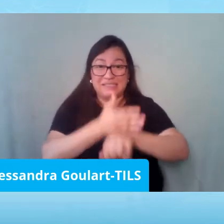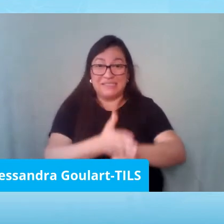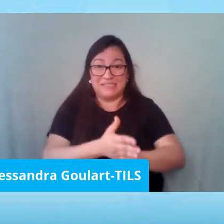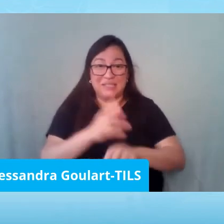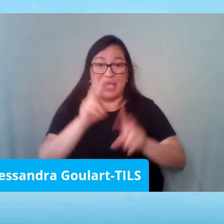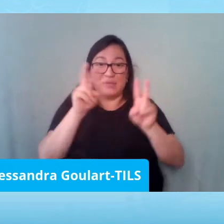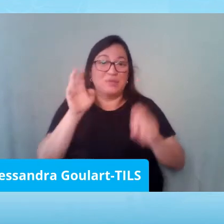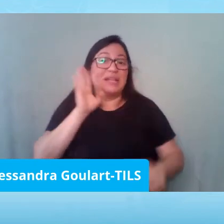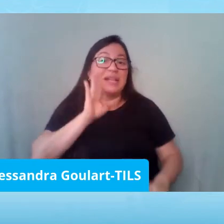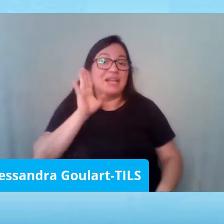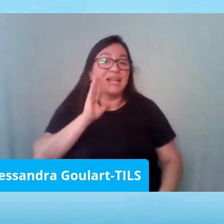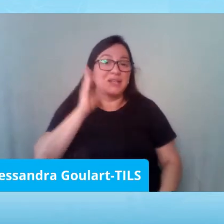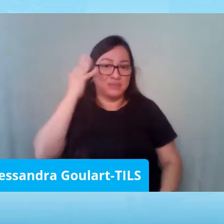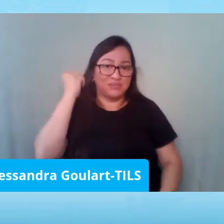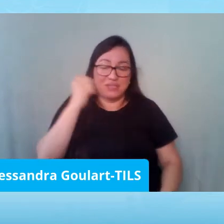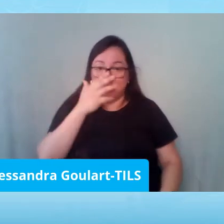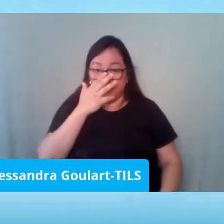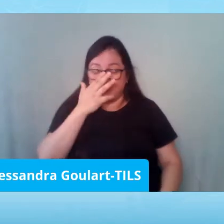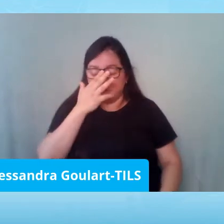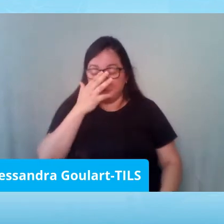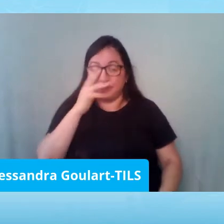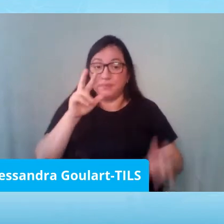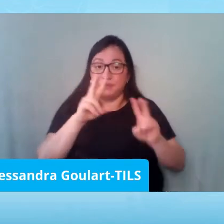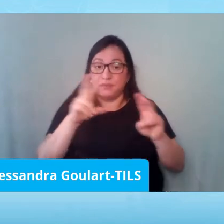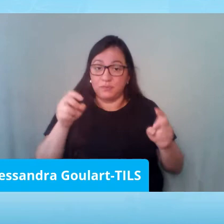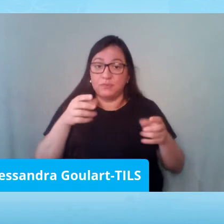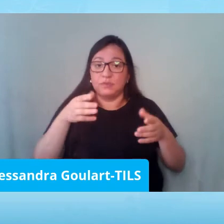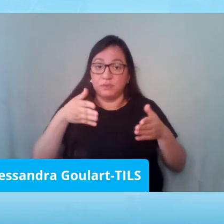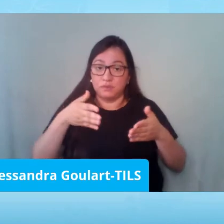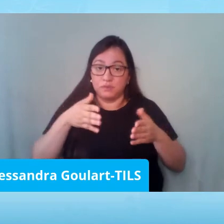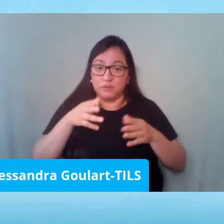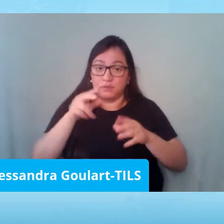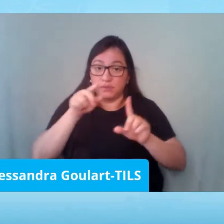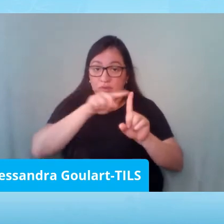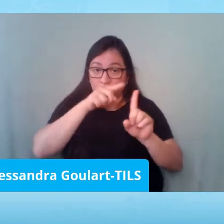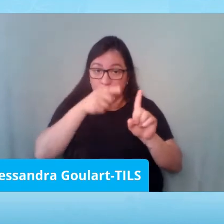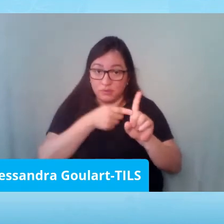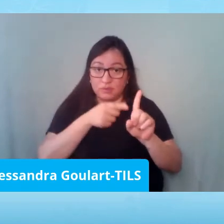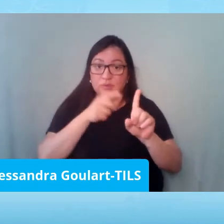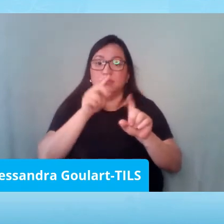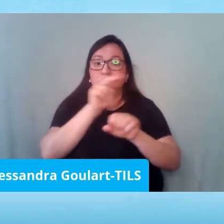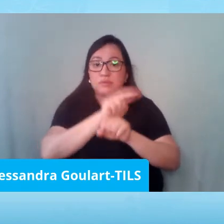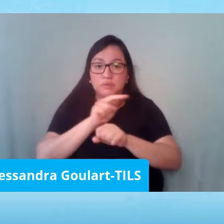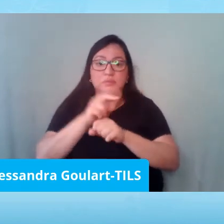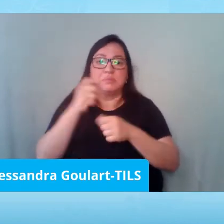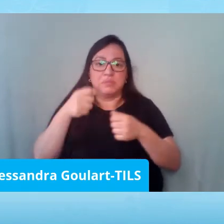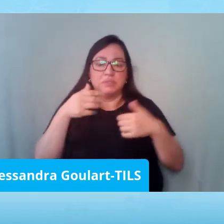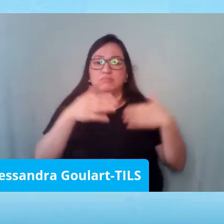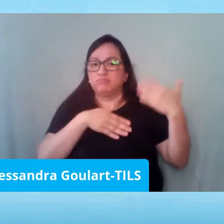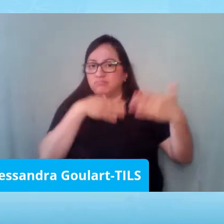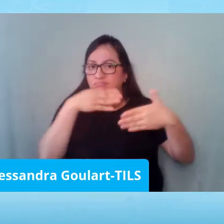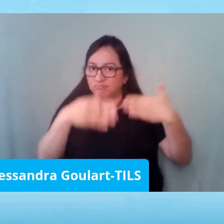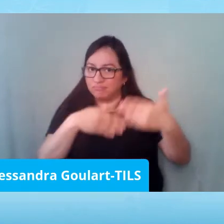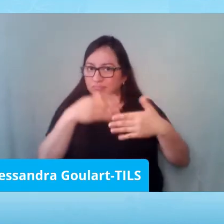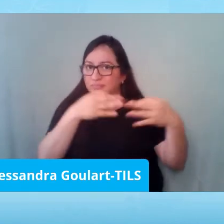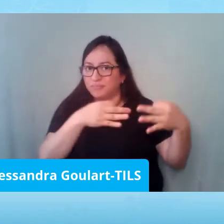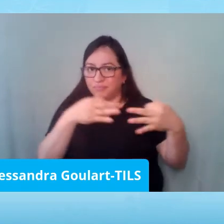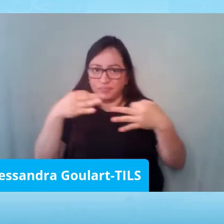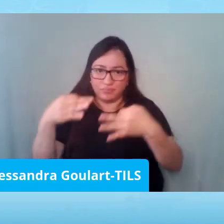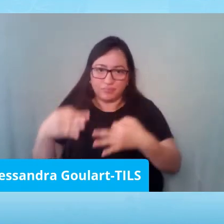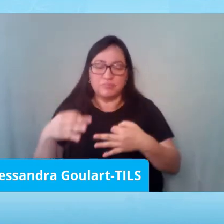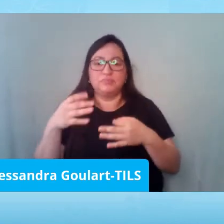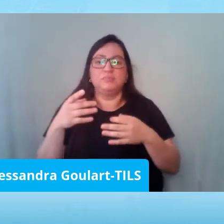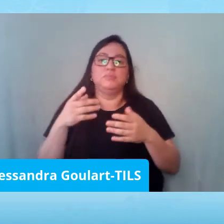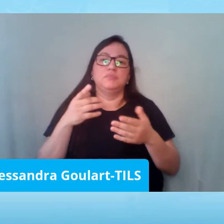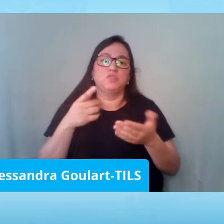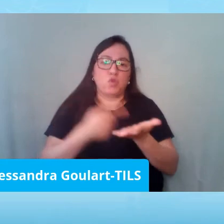legal. Então, em relação ao pré-natal, a gente tem a importância de seguir o pré-natal adequadamente, orientando sobre a periodicidade das consultas. Isso